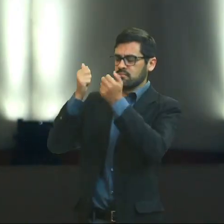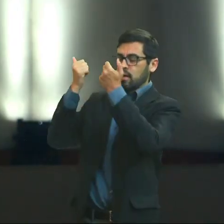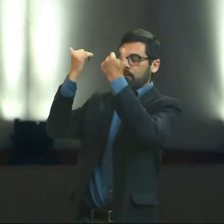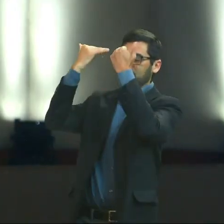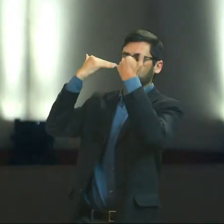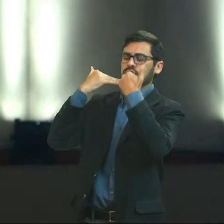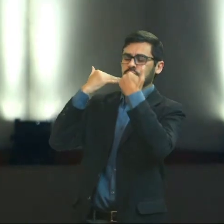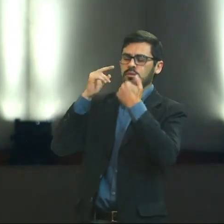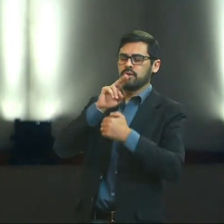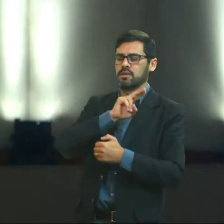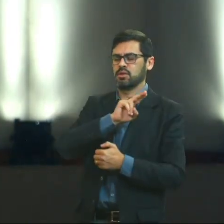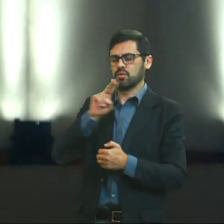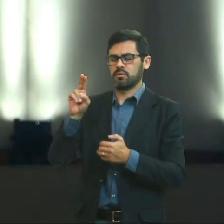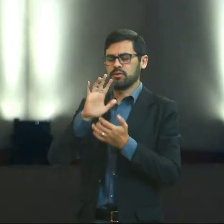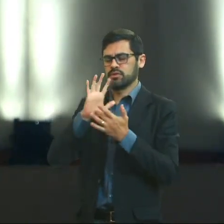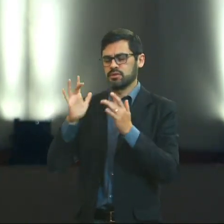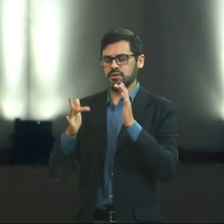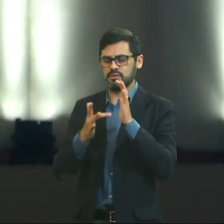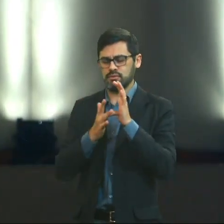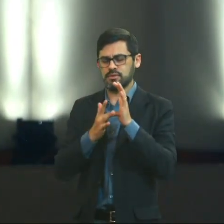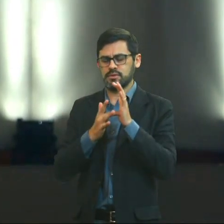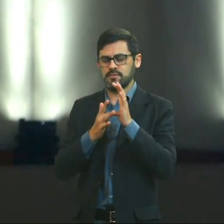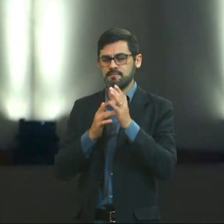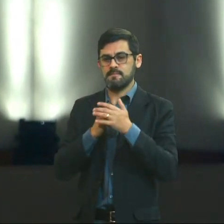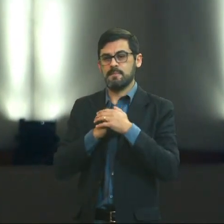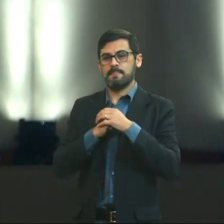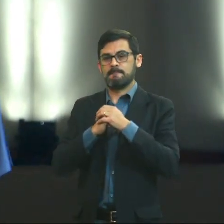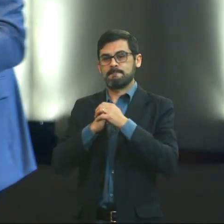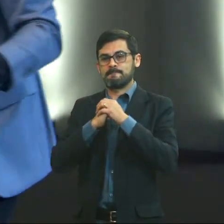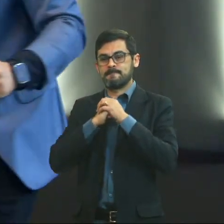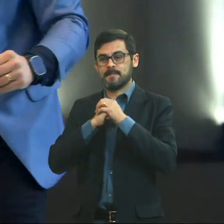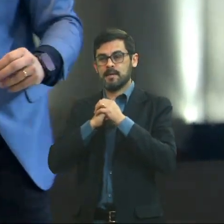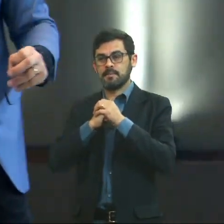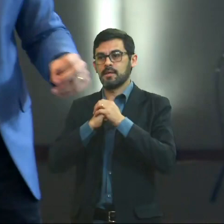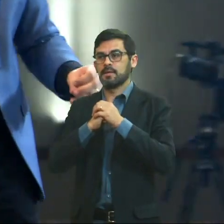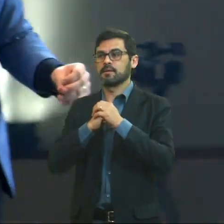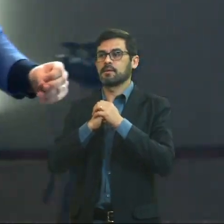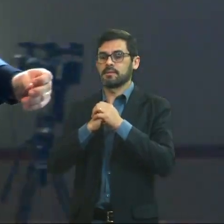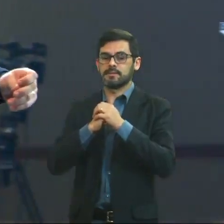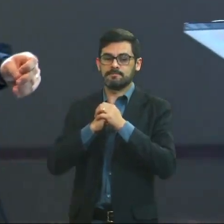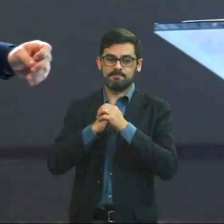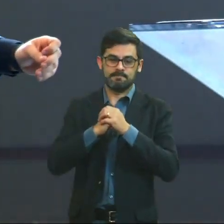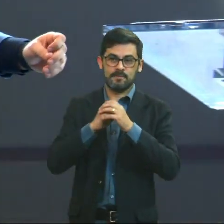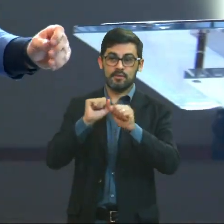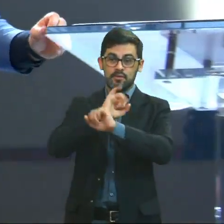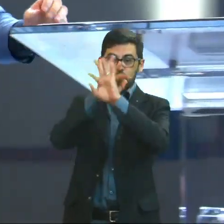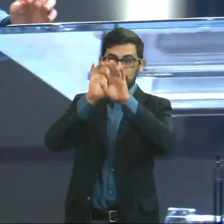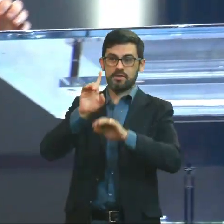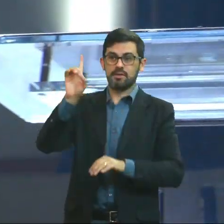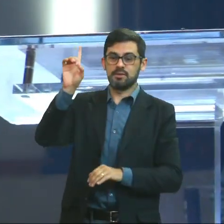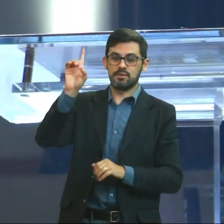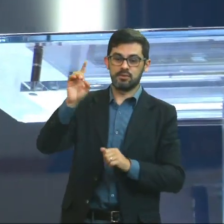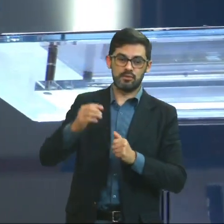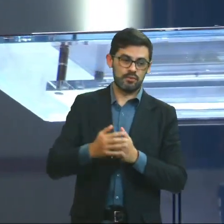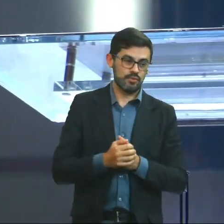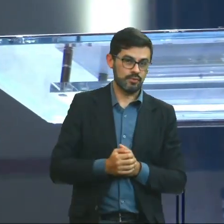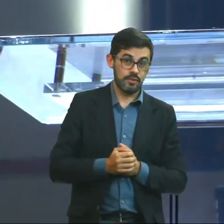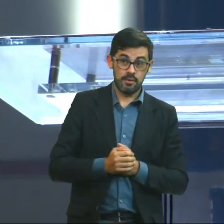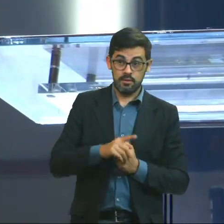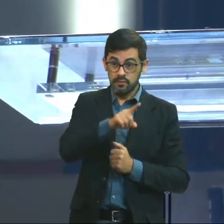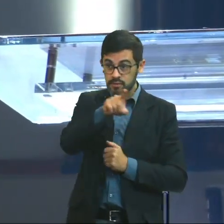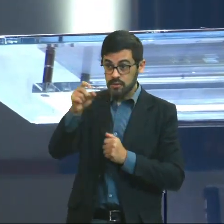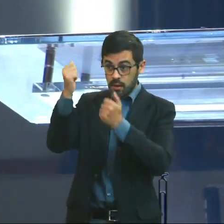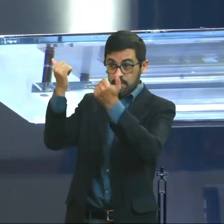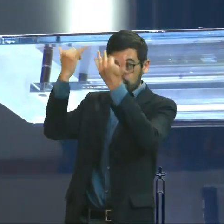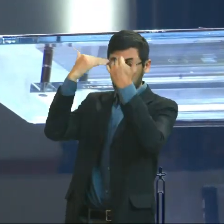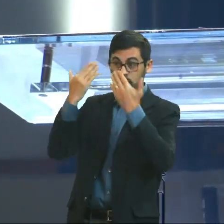Pai, em nome de Jesus. Amém, amém. Glória a Deus. Quem foi abençoado